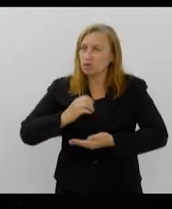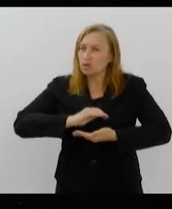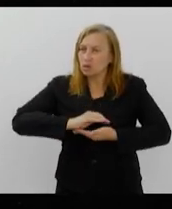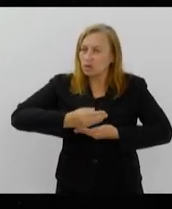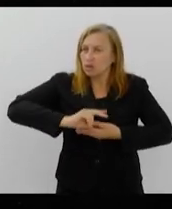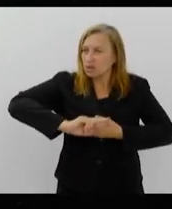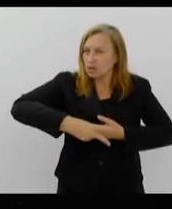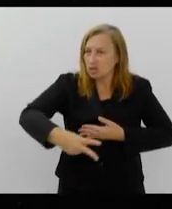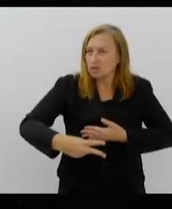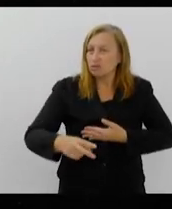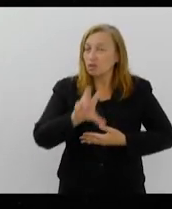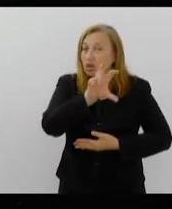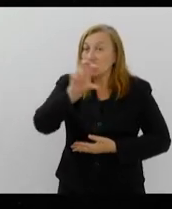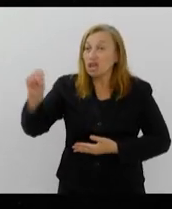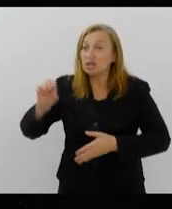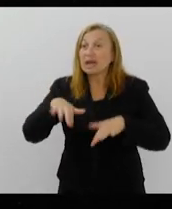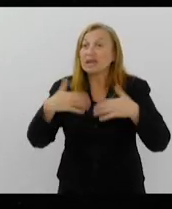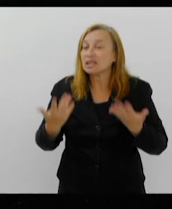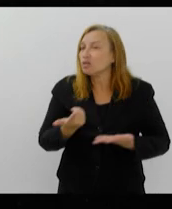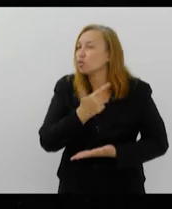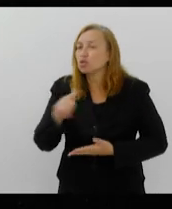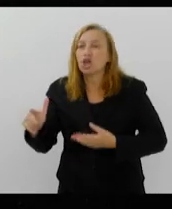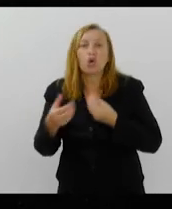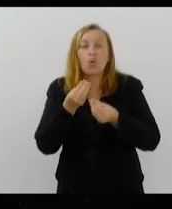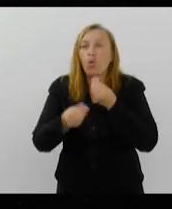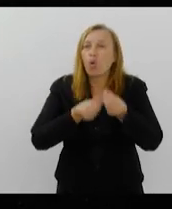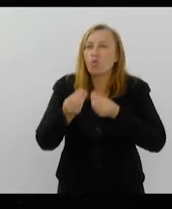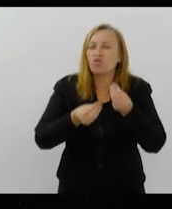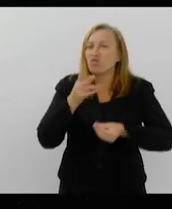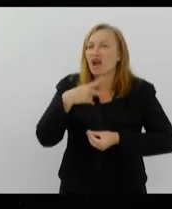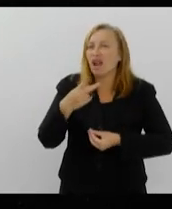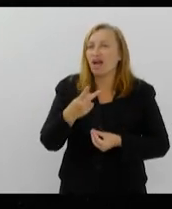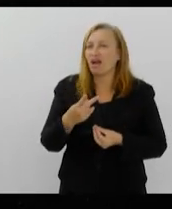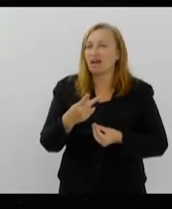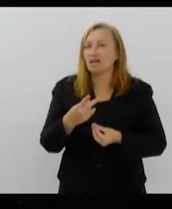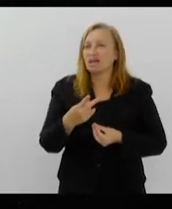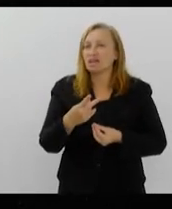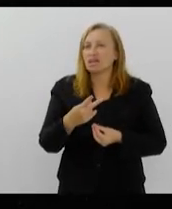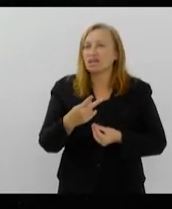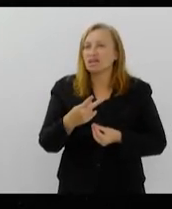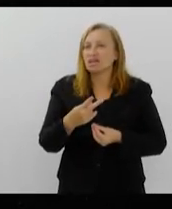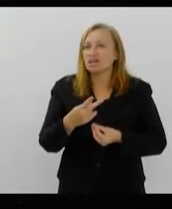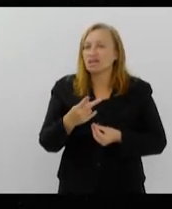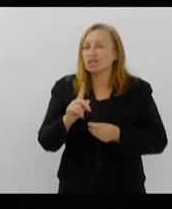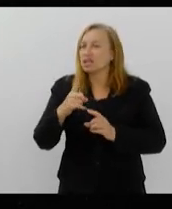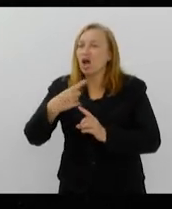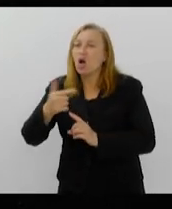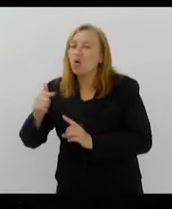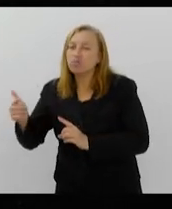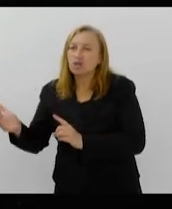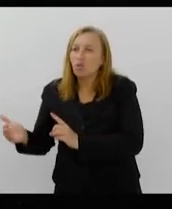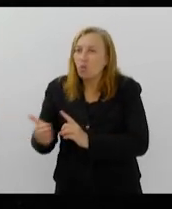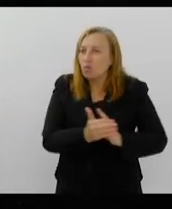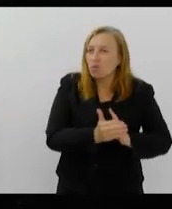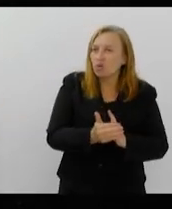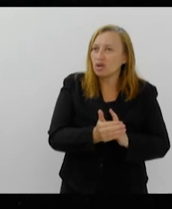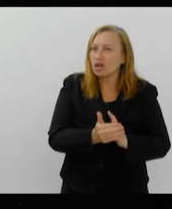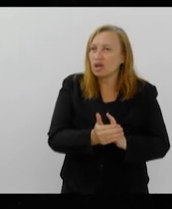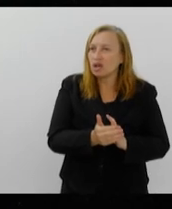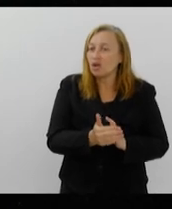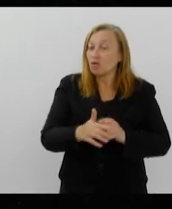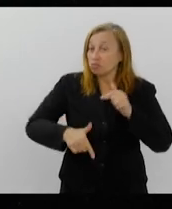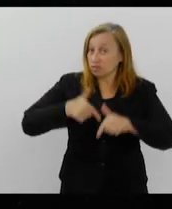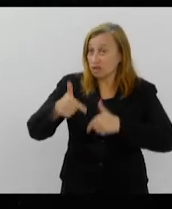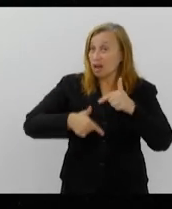foram 500. Então, não há justificativa para não acolher uma tarefa bem